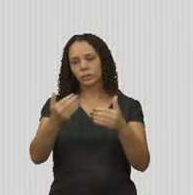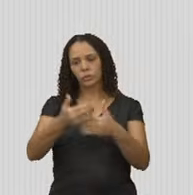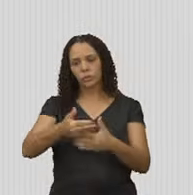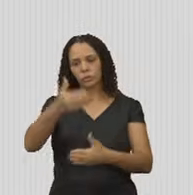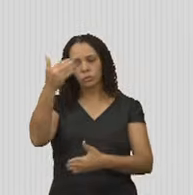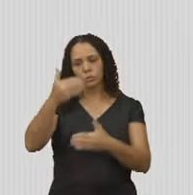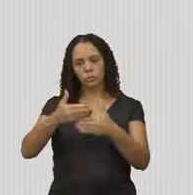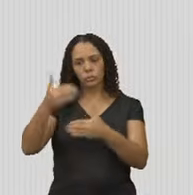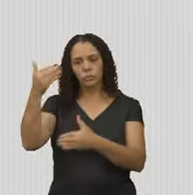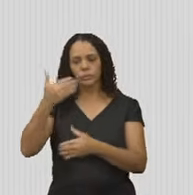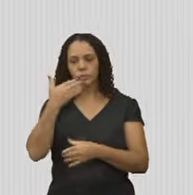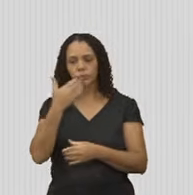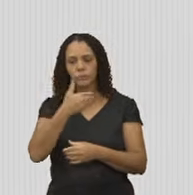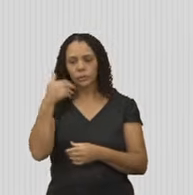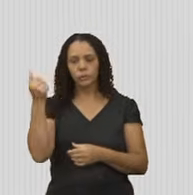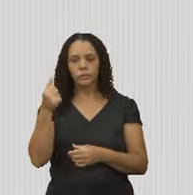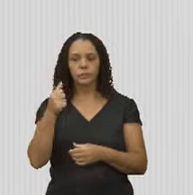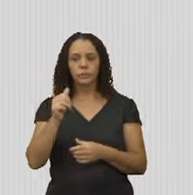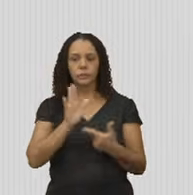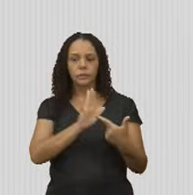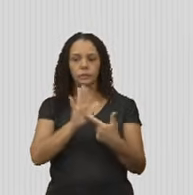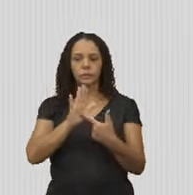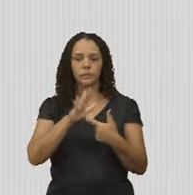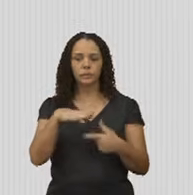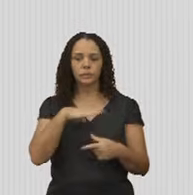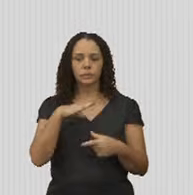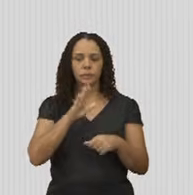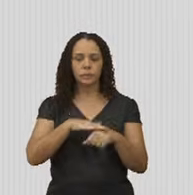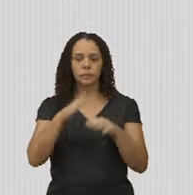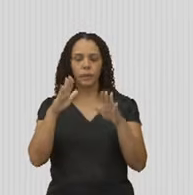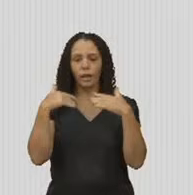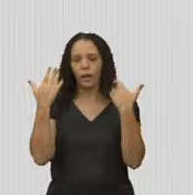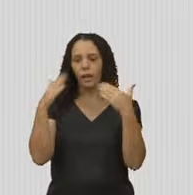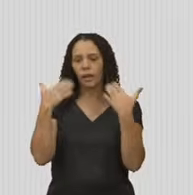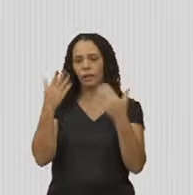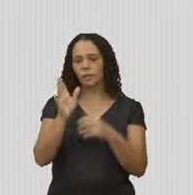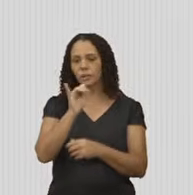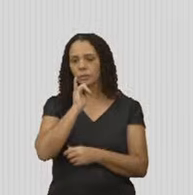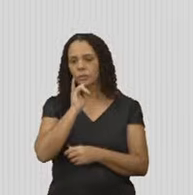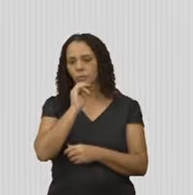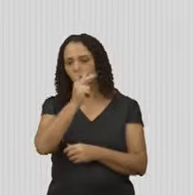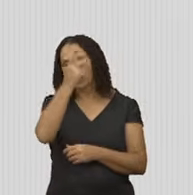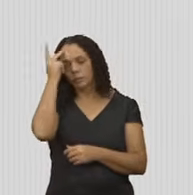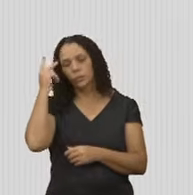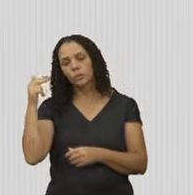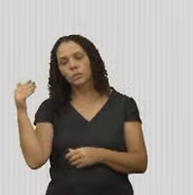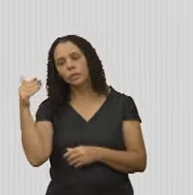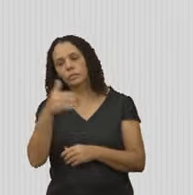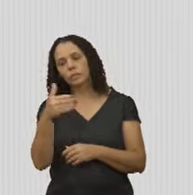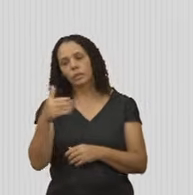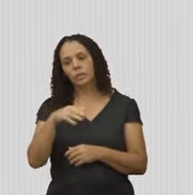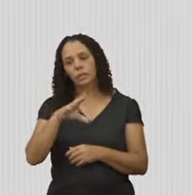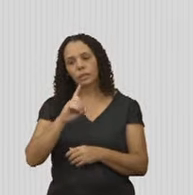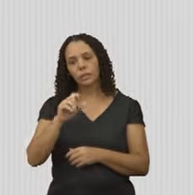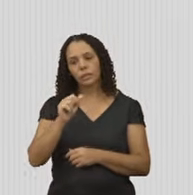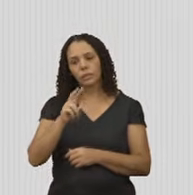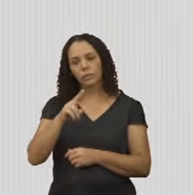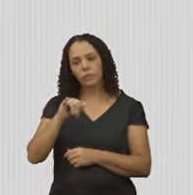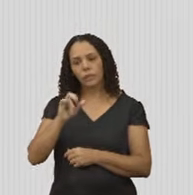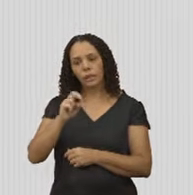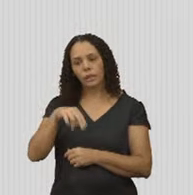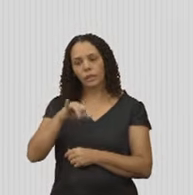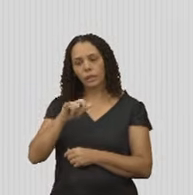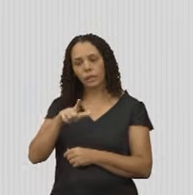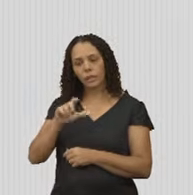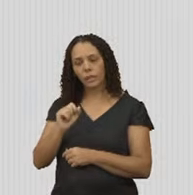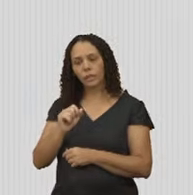mais harmoniosos e deixe uma cidade mais alegre. Por exemplo, para quem passa ali na Davi Lino e vê aquele muro, agora